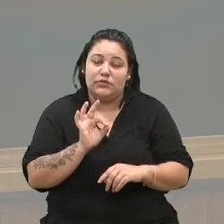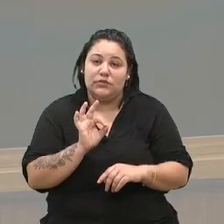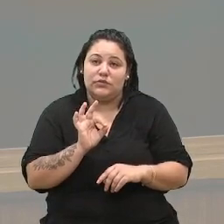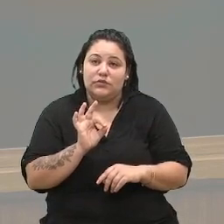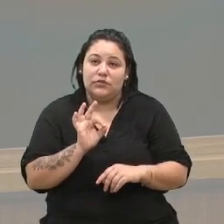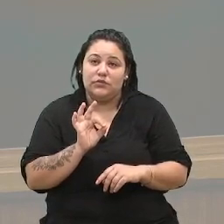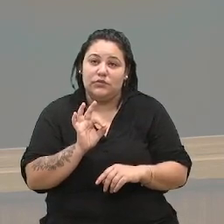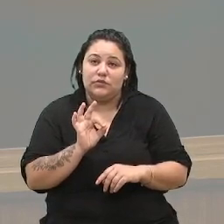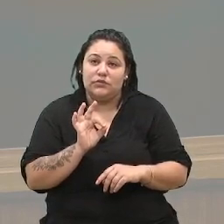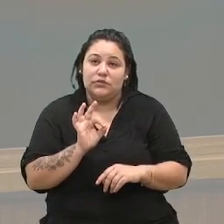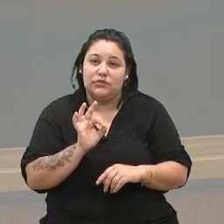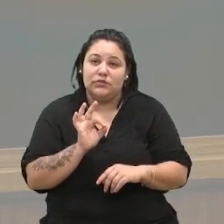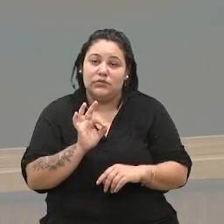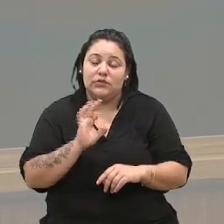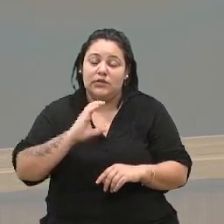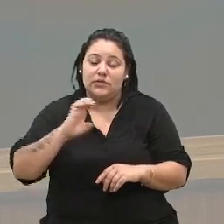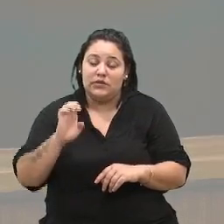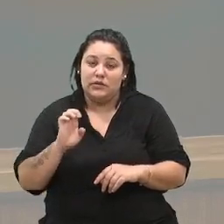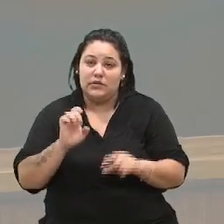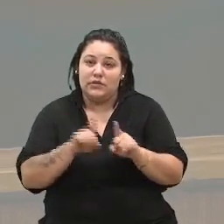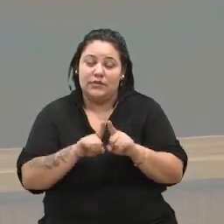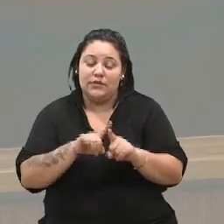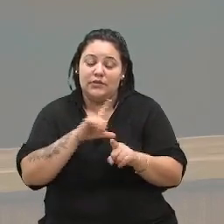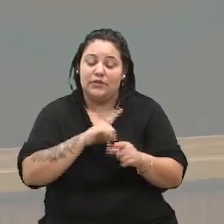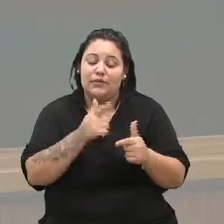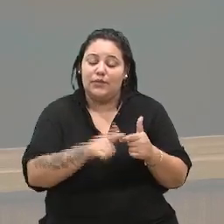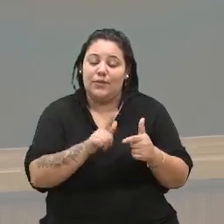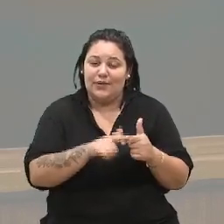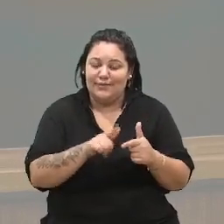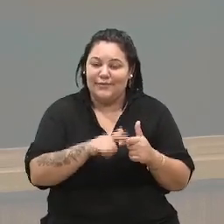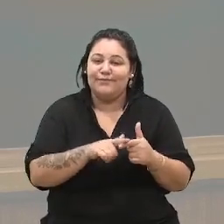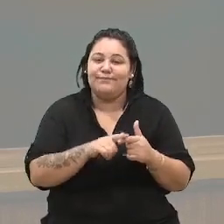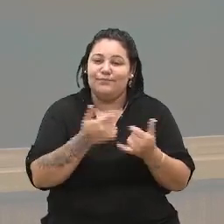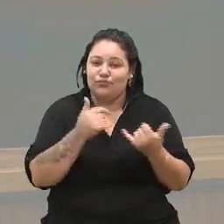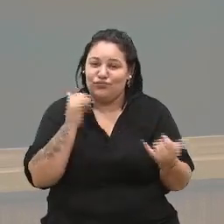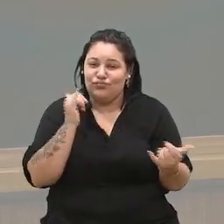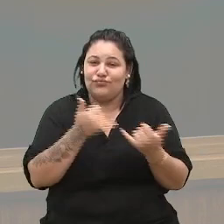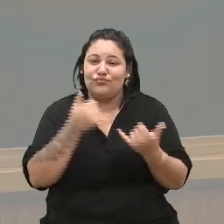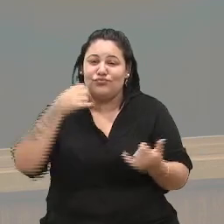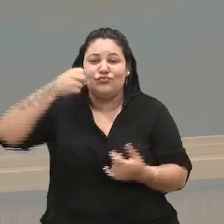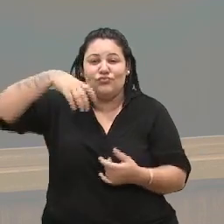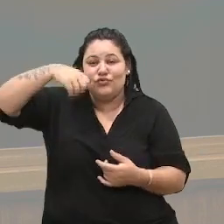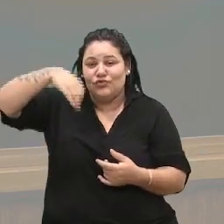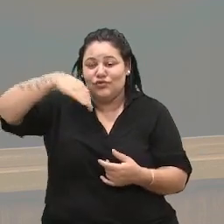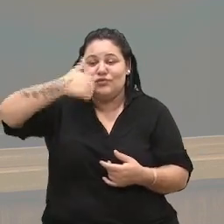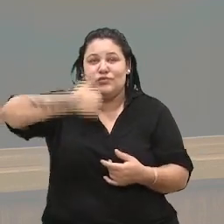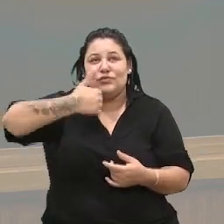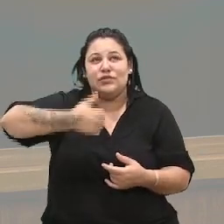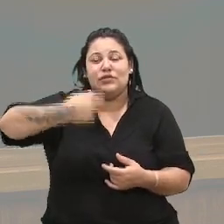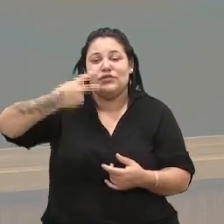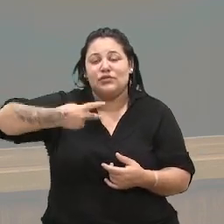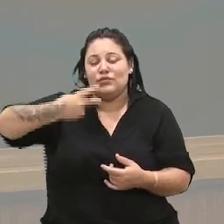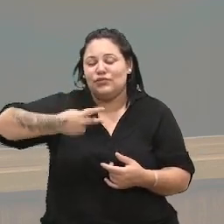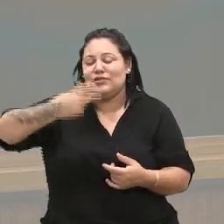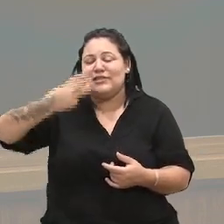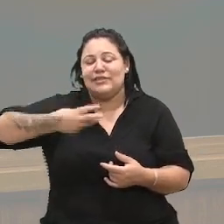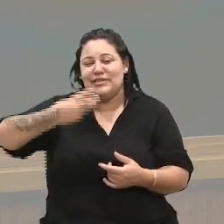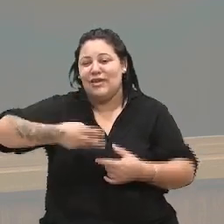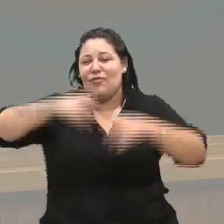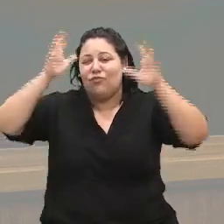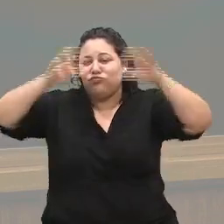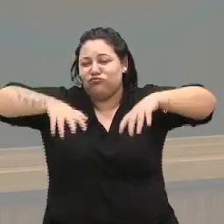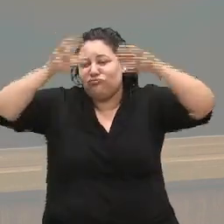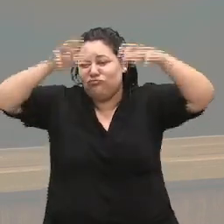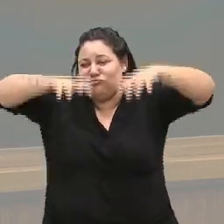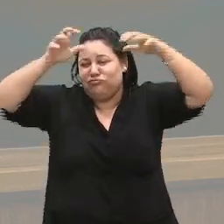CE Equatorial com problema de energia. O primeiro, o segundo, o terceiro temporal trouxe problemas